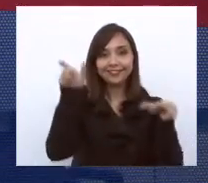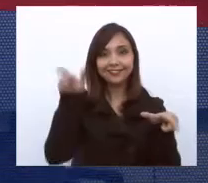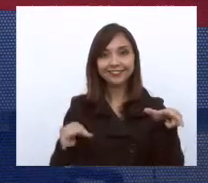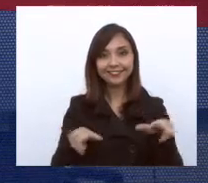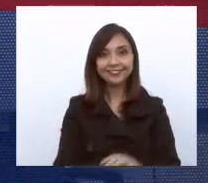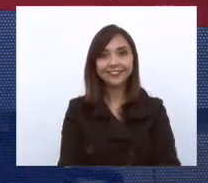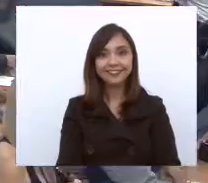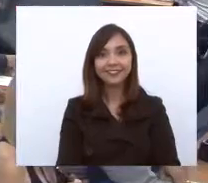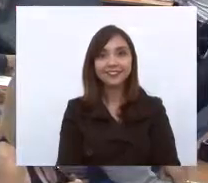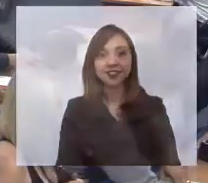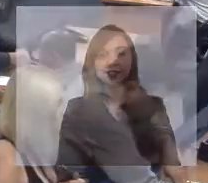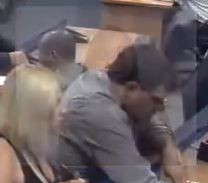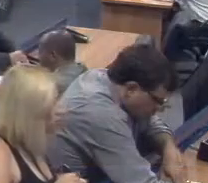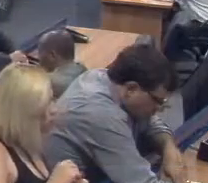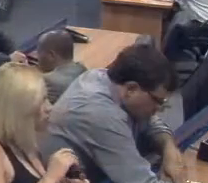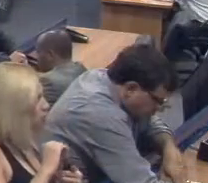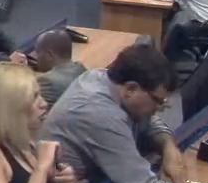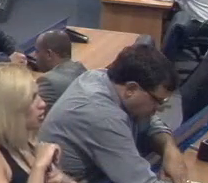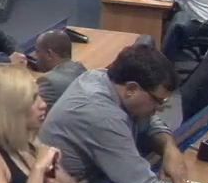cidadania.